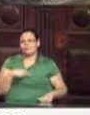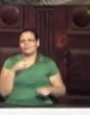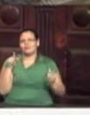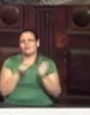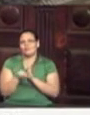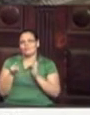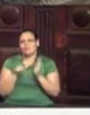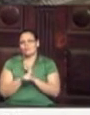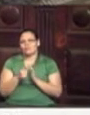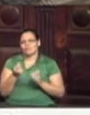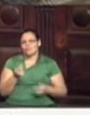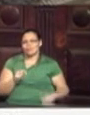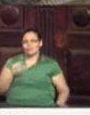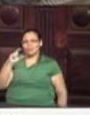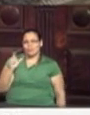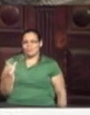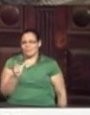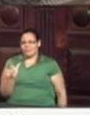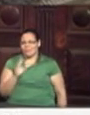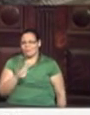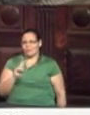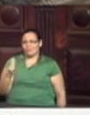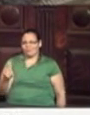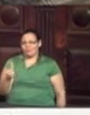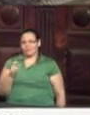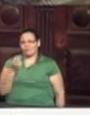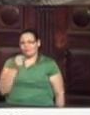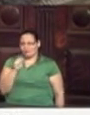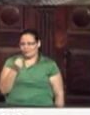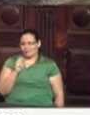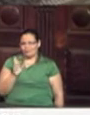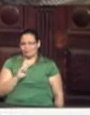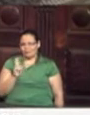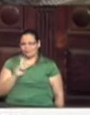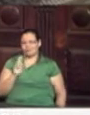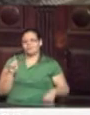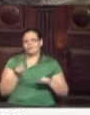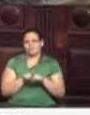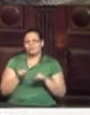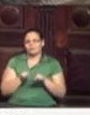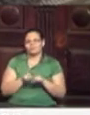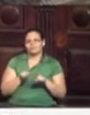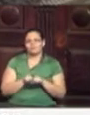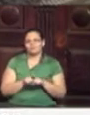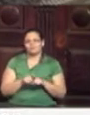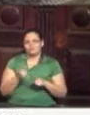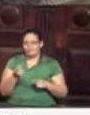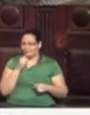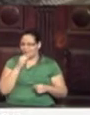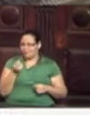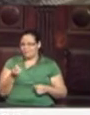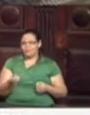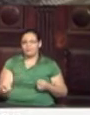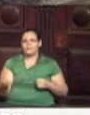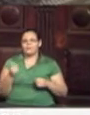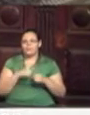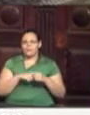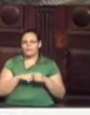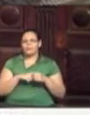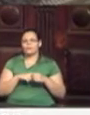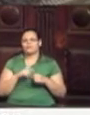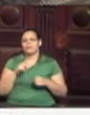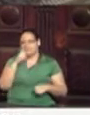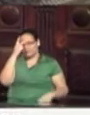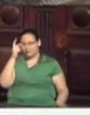questionamos o aumento do valor do bilhete único para R$ 8,00, como também a restrição de uso que acabou ficando limitada